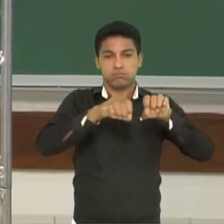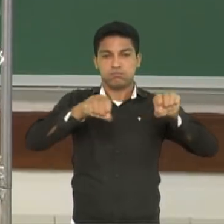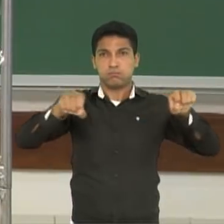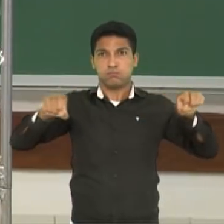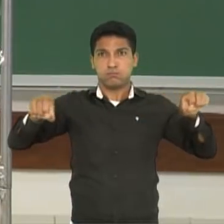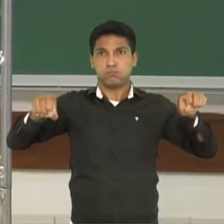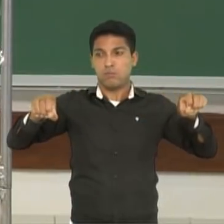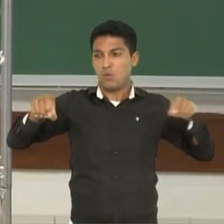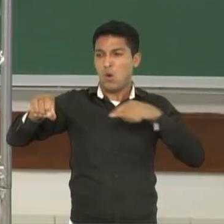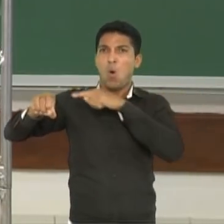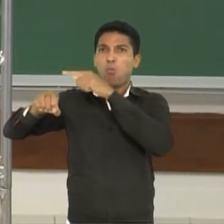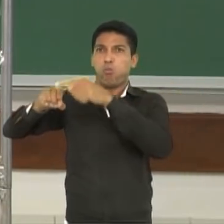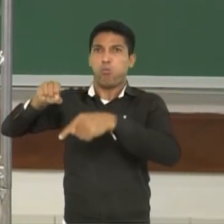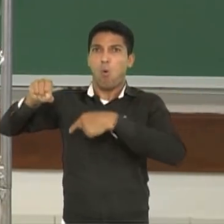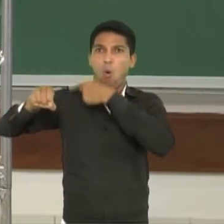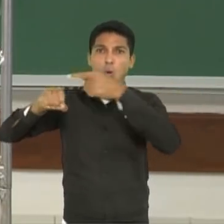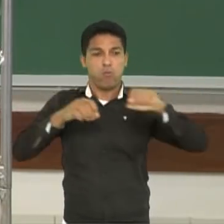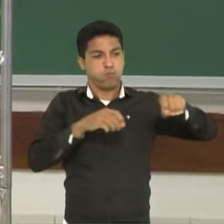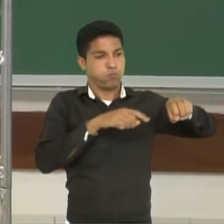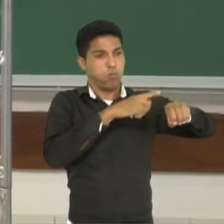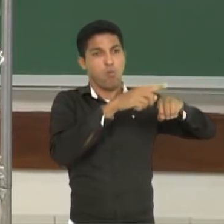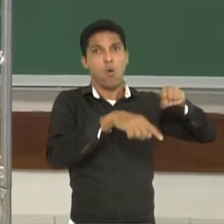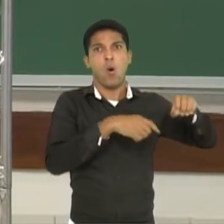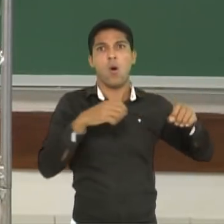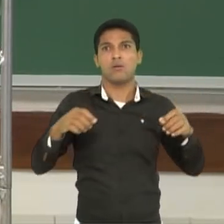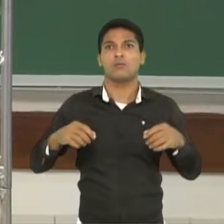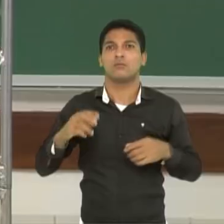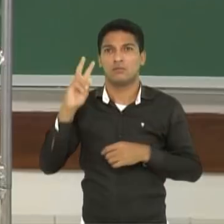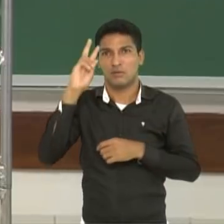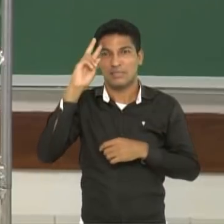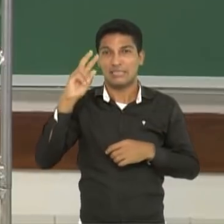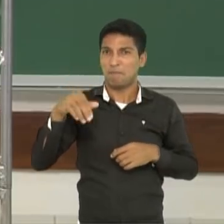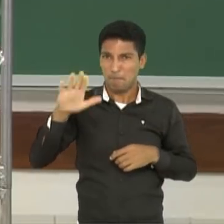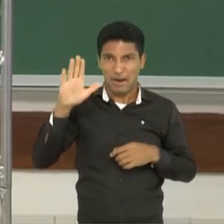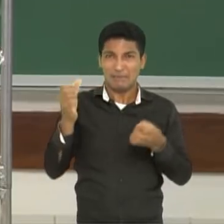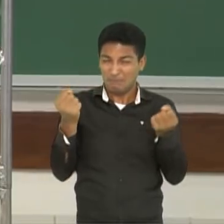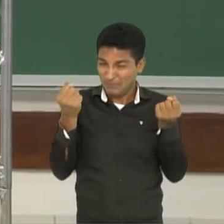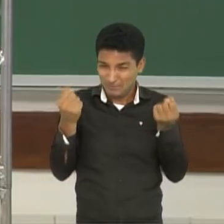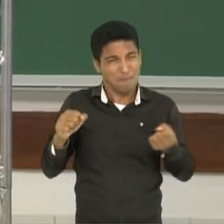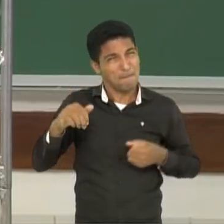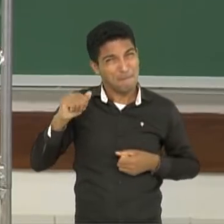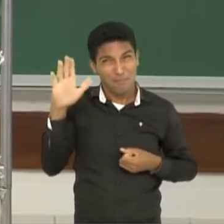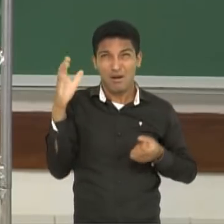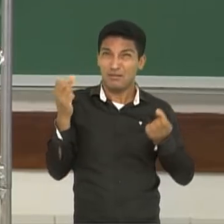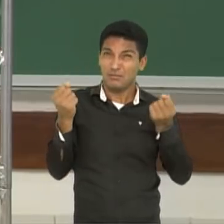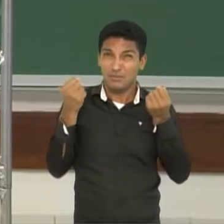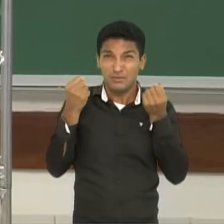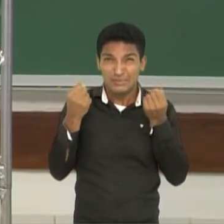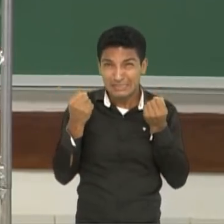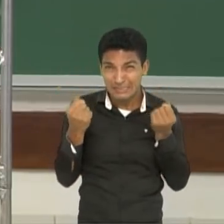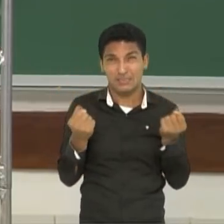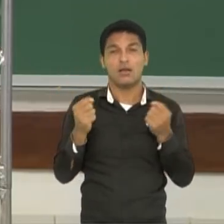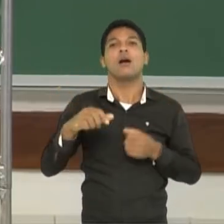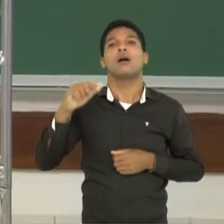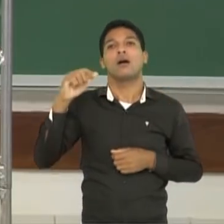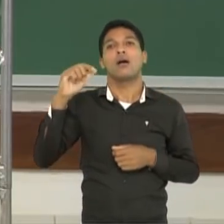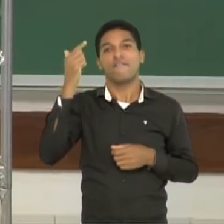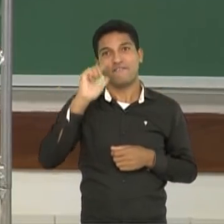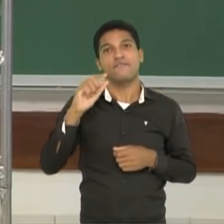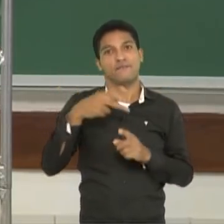né? Várias provas diferentes, modalidades feitas ali, mas que sempre tem o mesmo